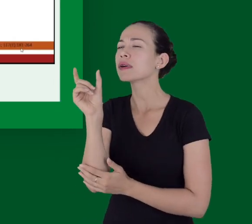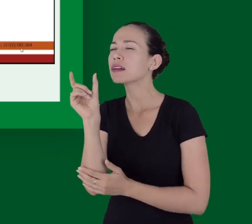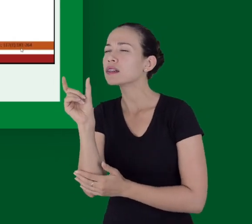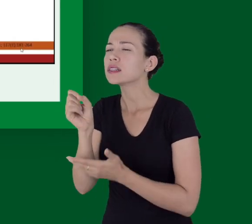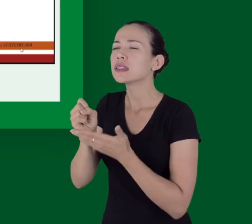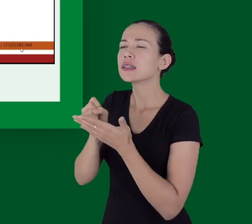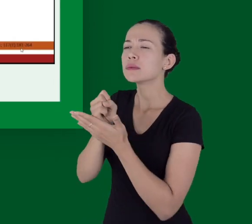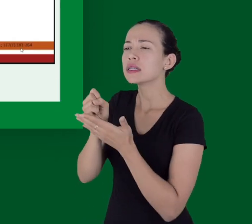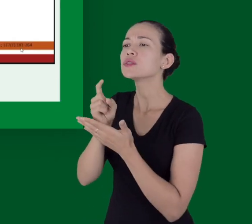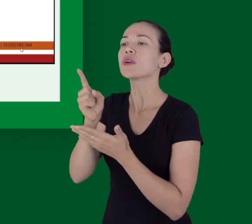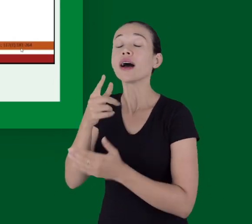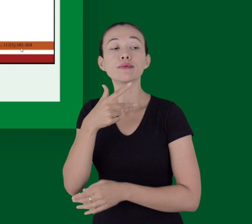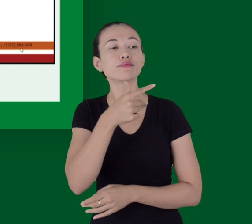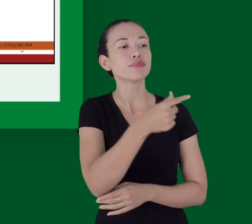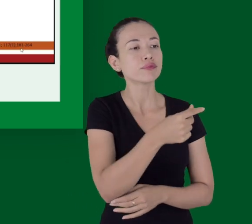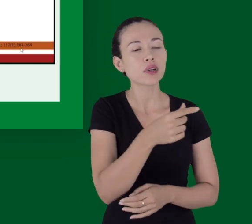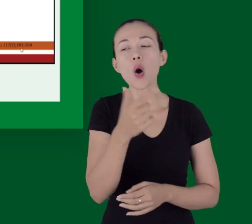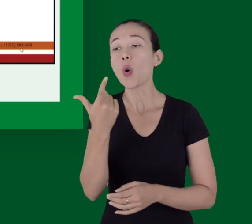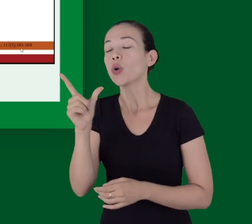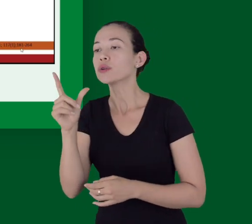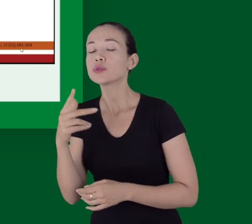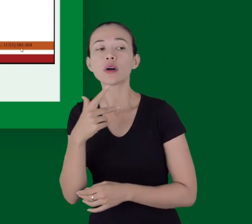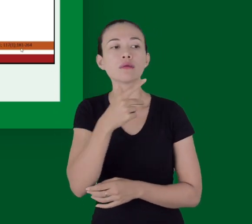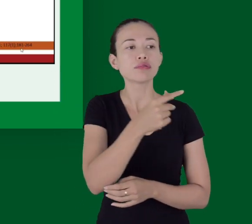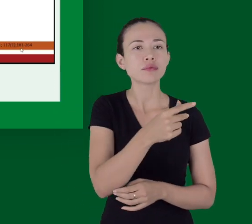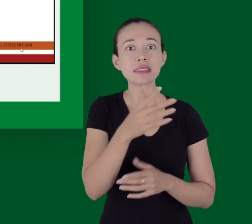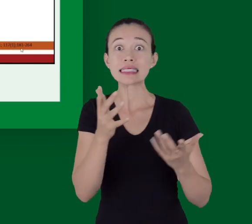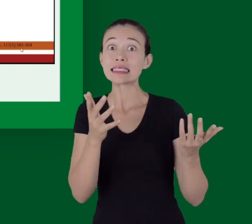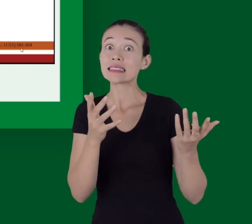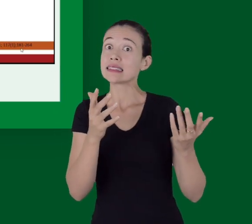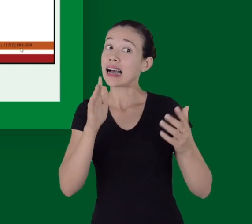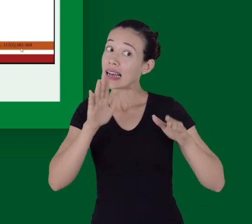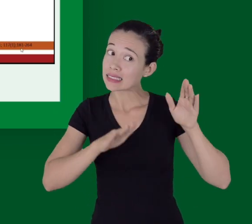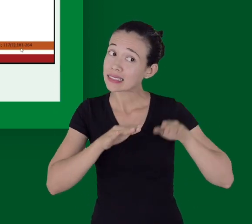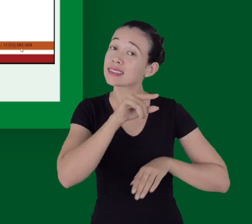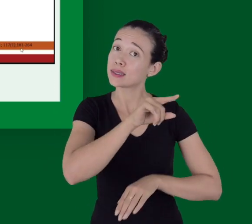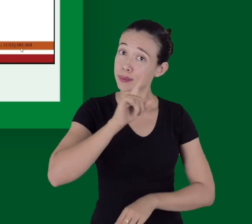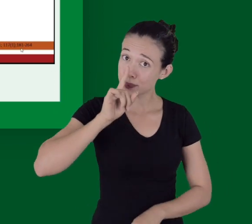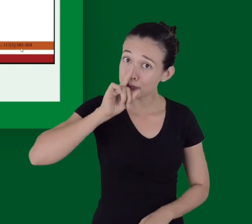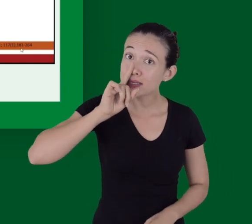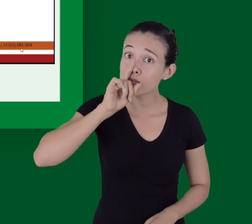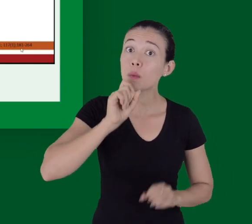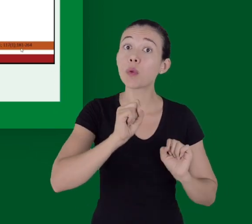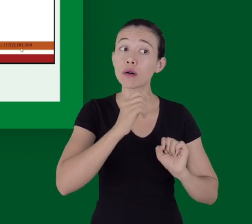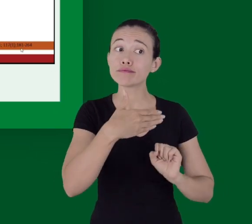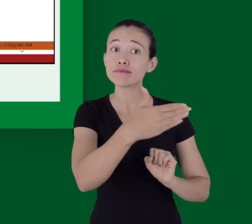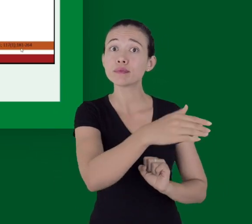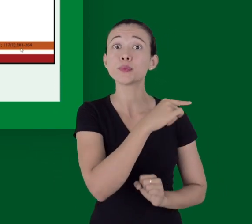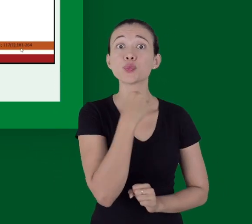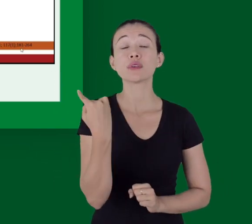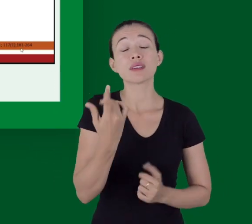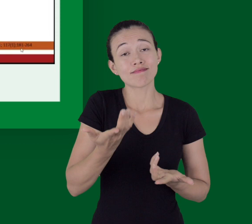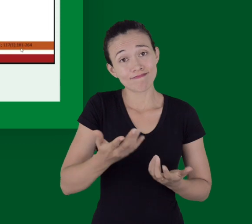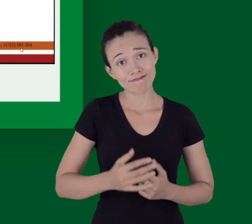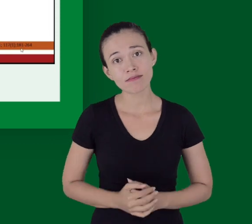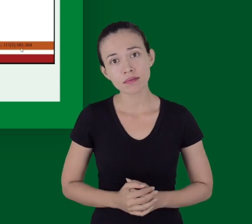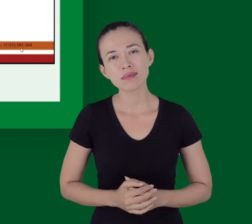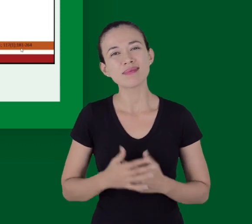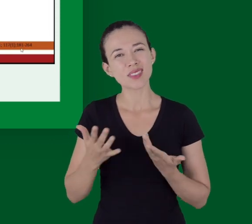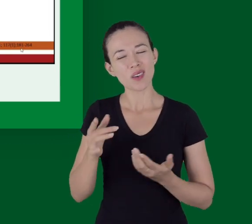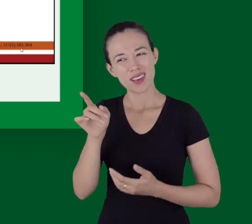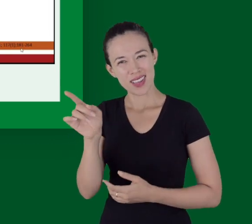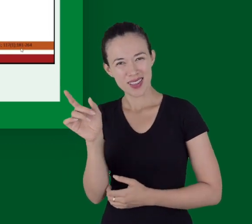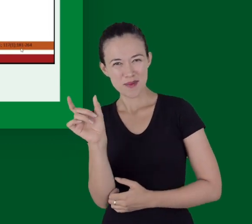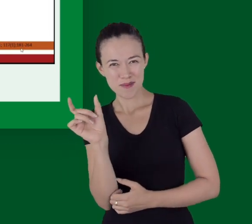analgesia que você faz? O paciente está com dor. A primeira coisa que você vai pensar é tirar o paciente da dor, né? Para o paciente até melhorar